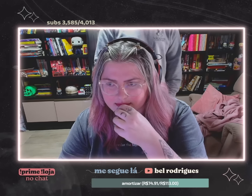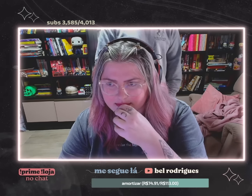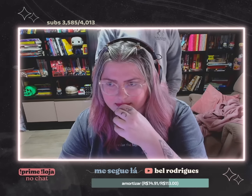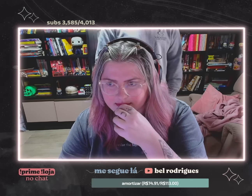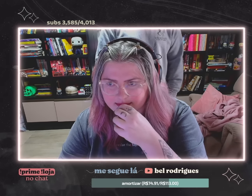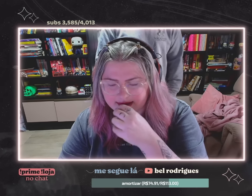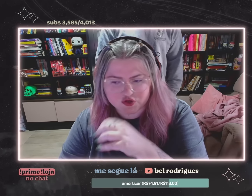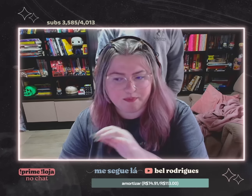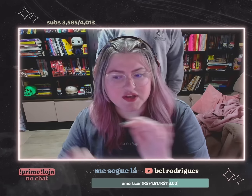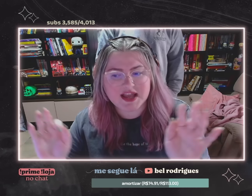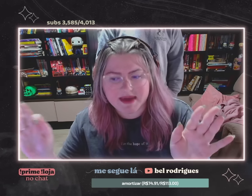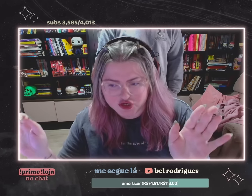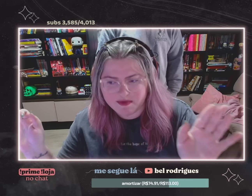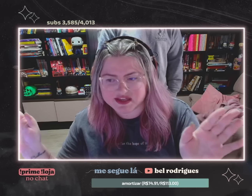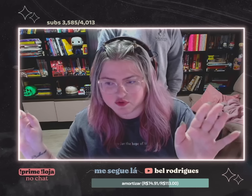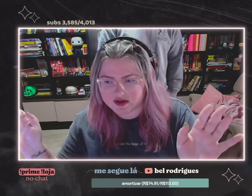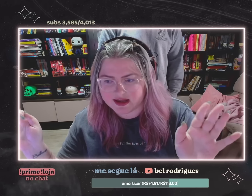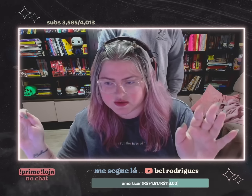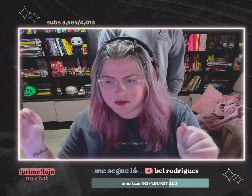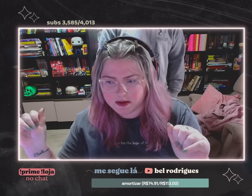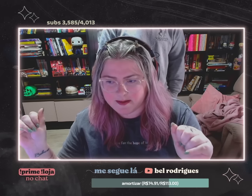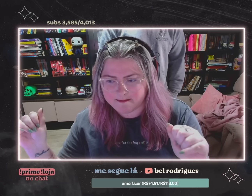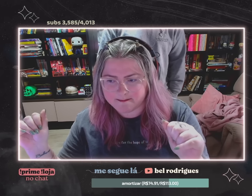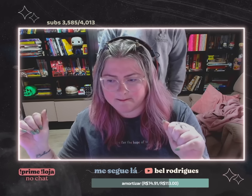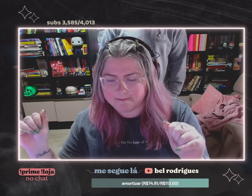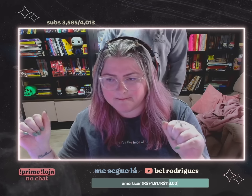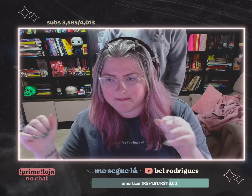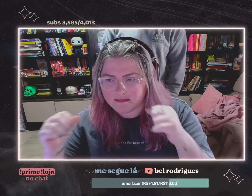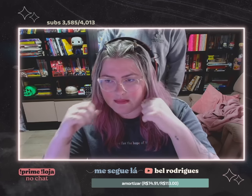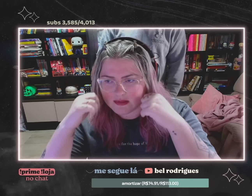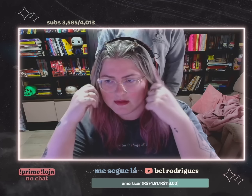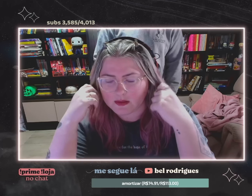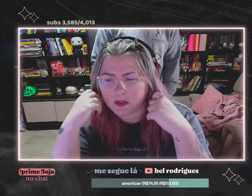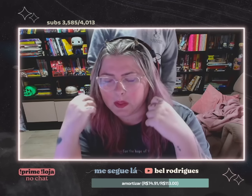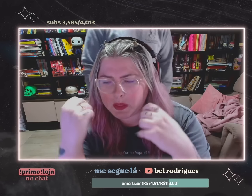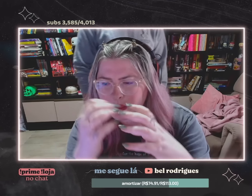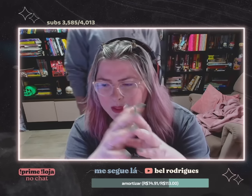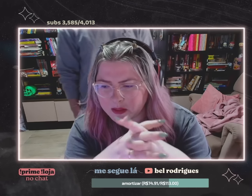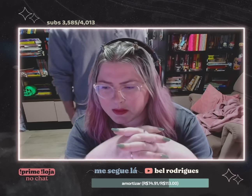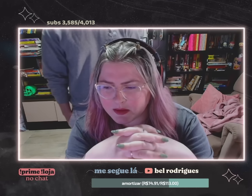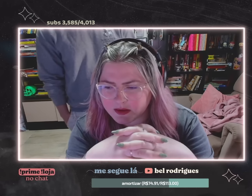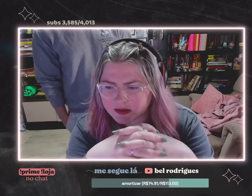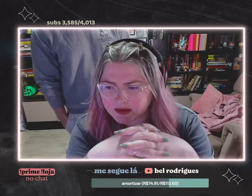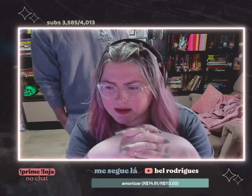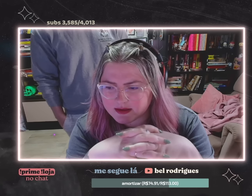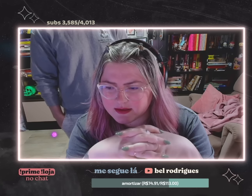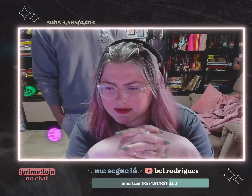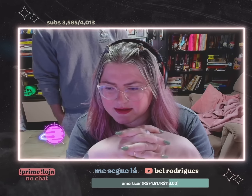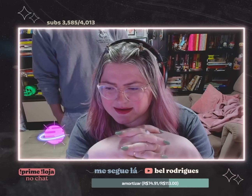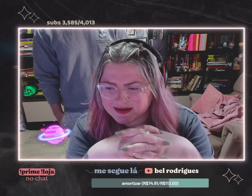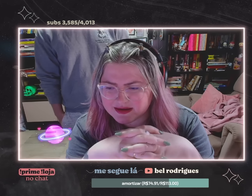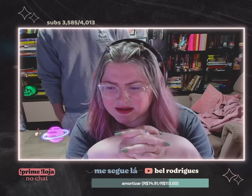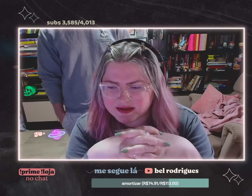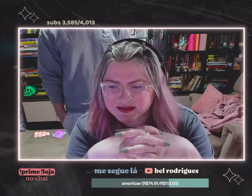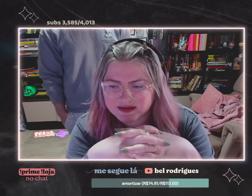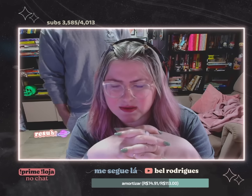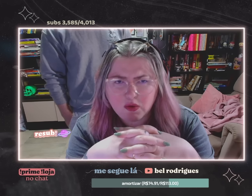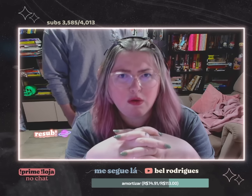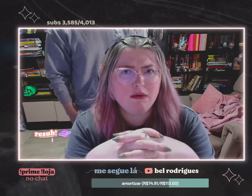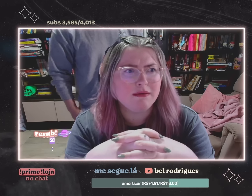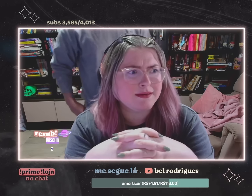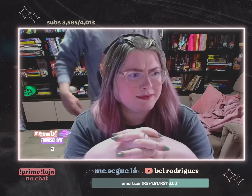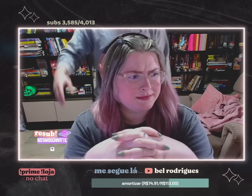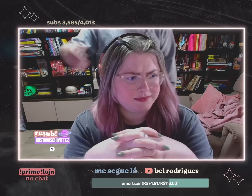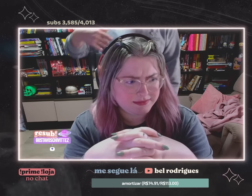tem que cuidar né eu sei tipo é supostamente mesmo no caso é porque tipo eu sei que ele também levou um grupo de pessoas que ele é Coach pra montanha